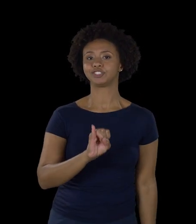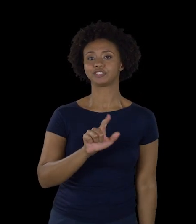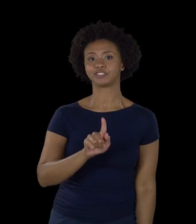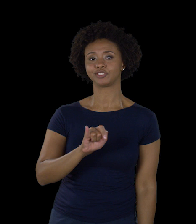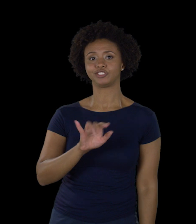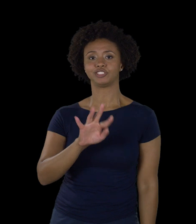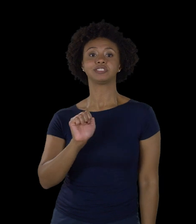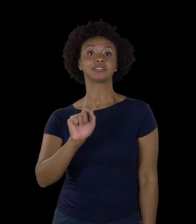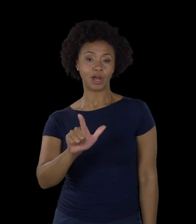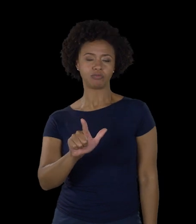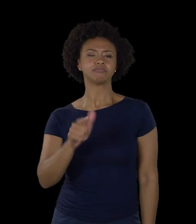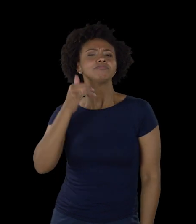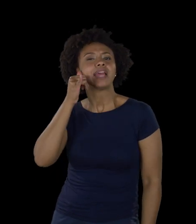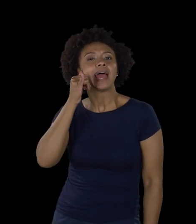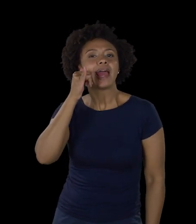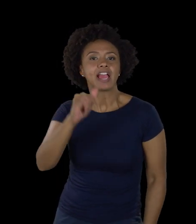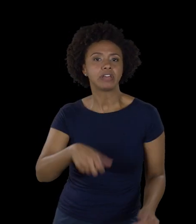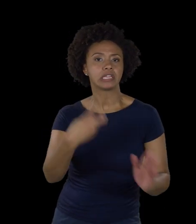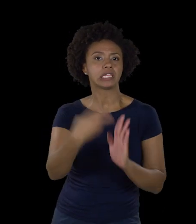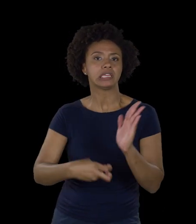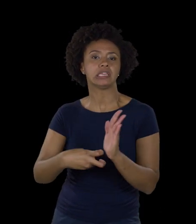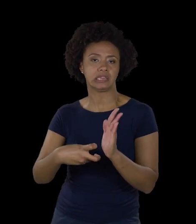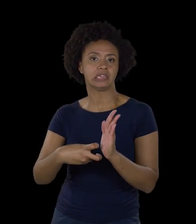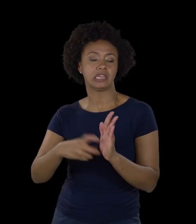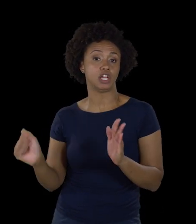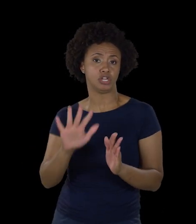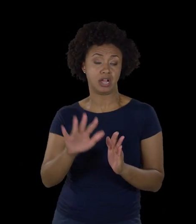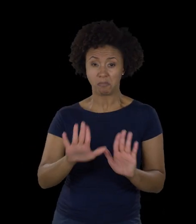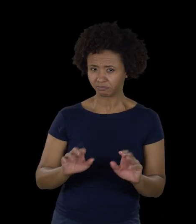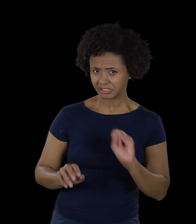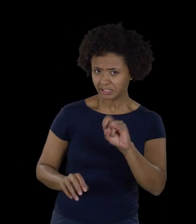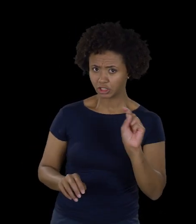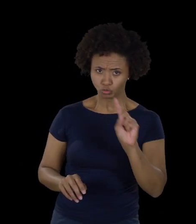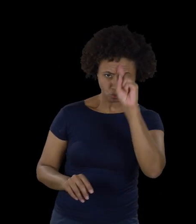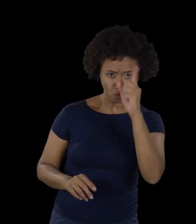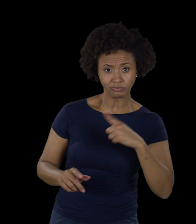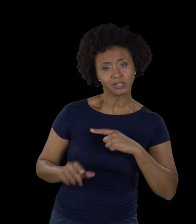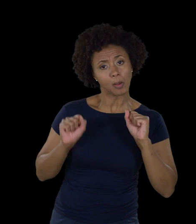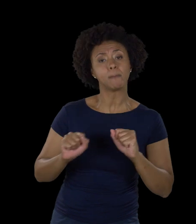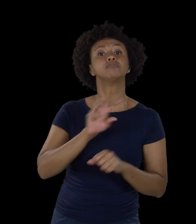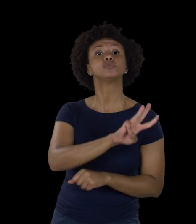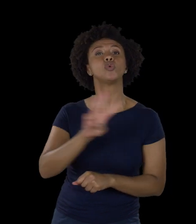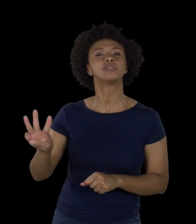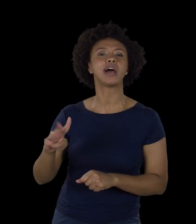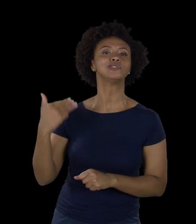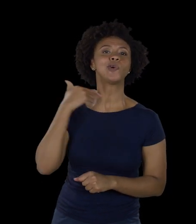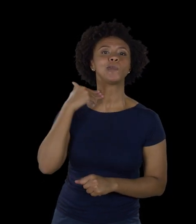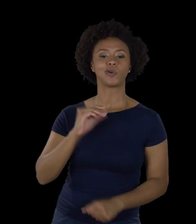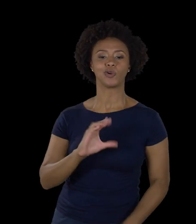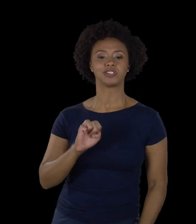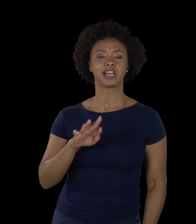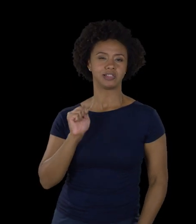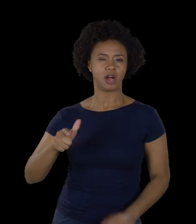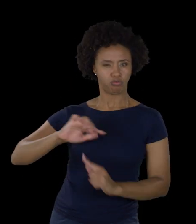taxas abusivas. Caso eu tenha alguma dúvida, consulte o site do Banco Central e veja quais bancos oferecem as